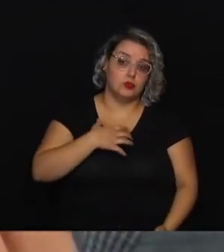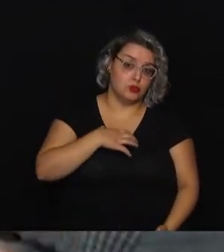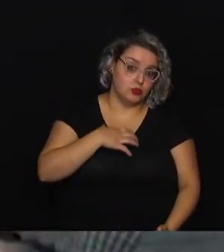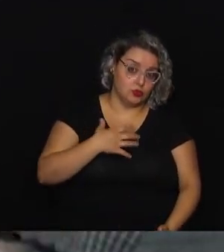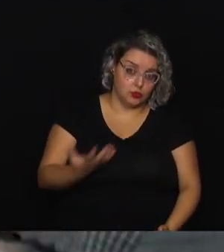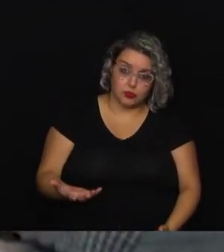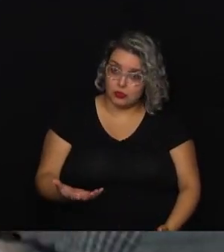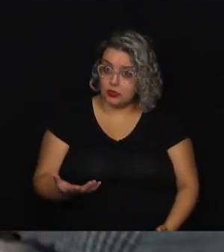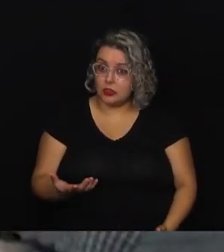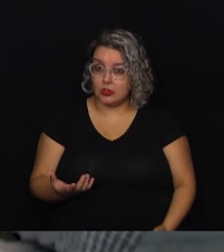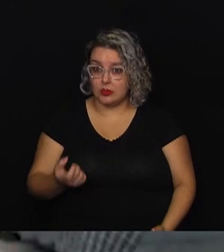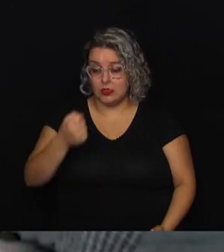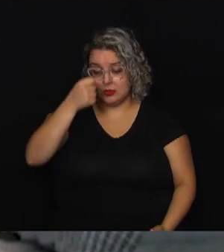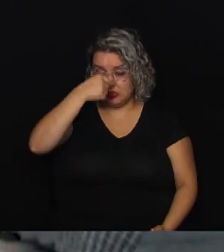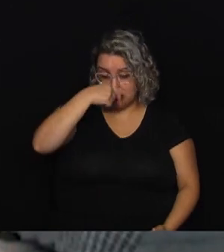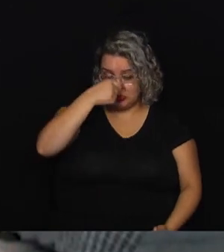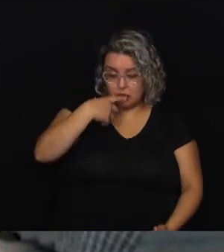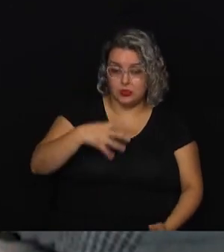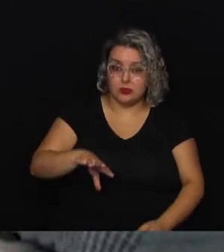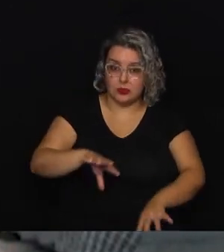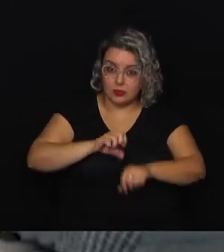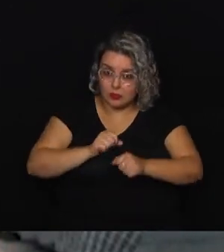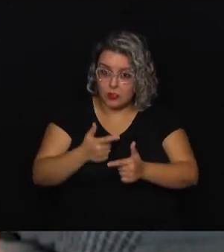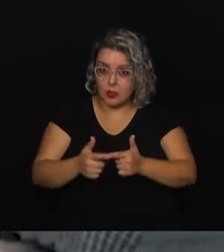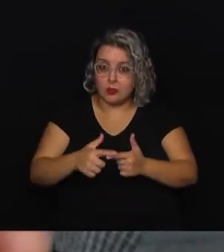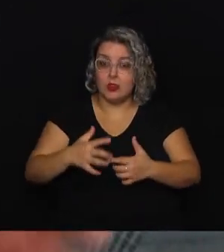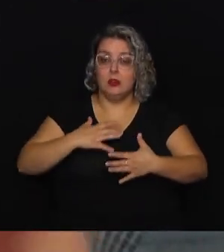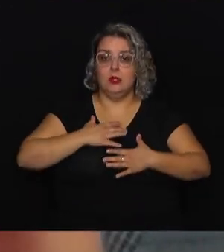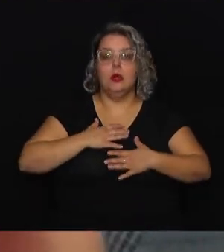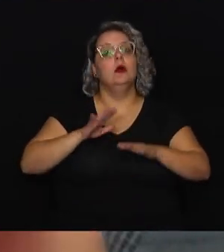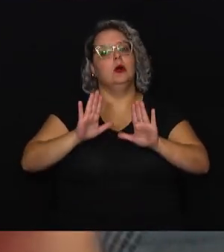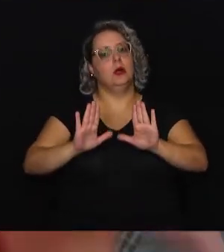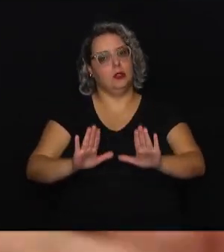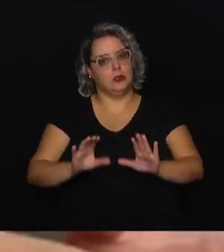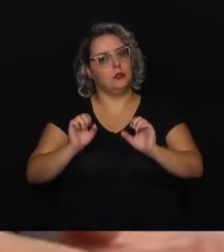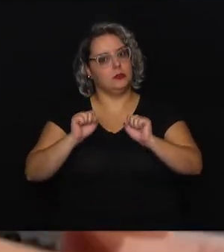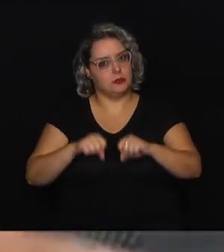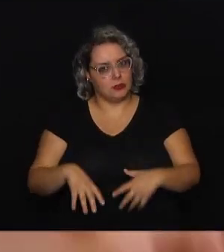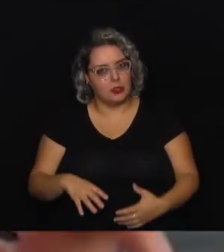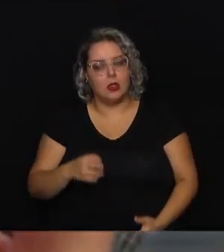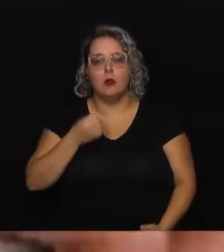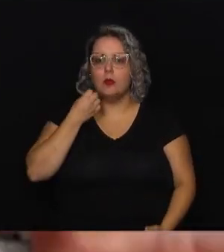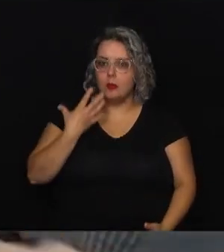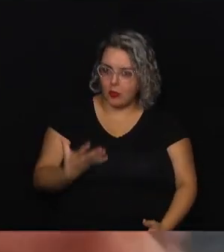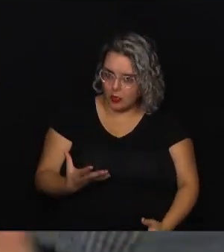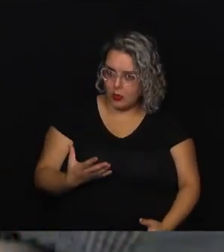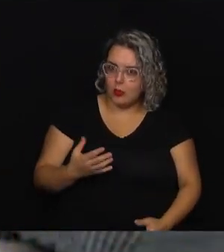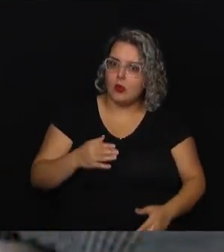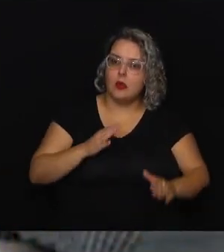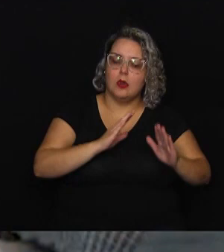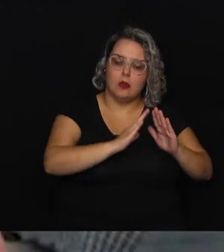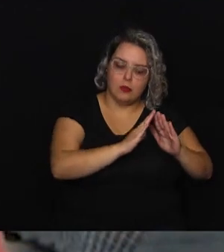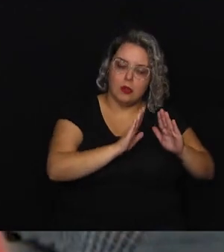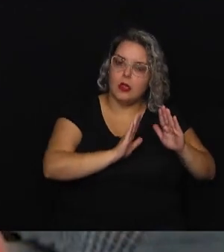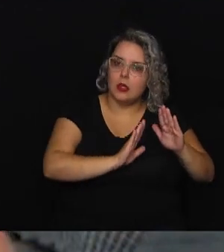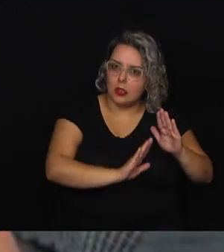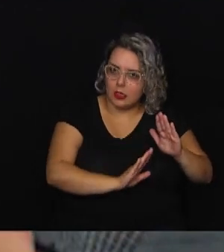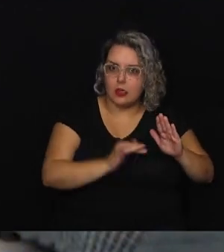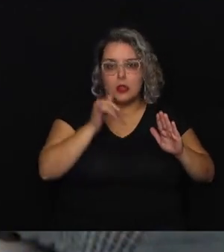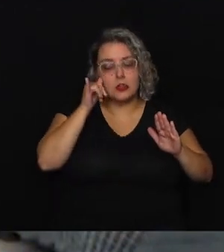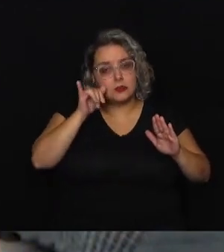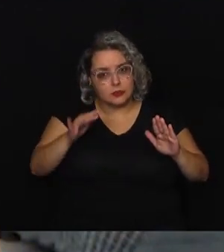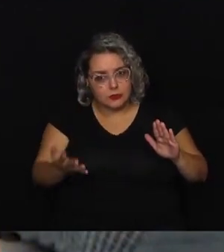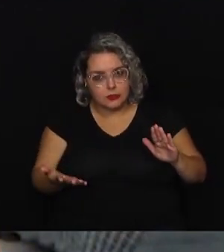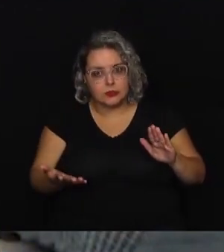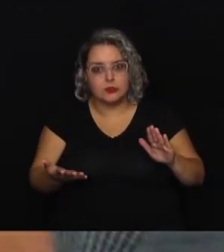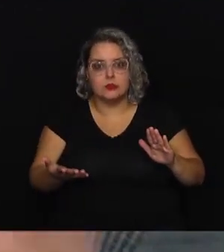sintoma sugestivo de infecção respiratória, aí sim vale a pena fazer o resguardo, ficar em casa, evitar, né,